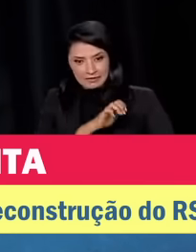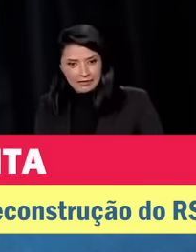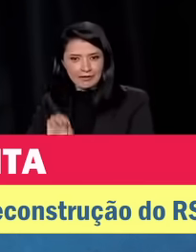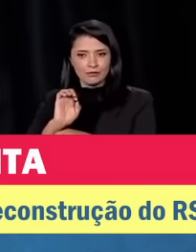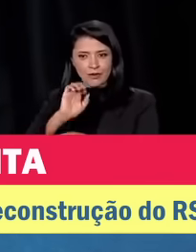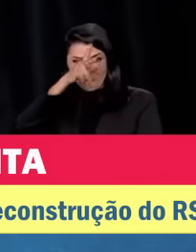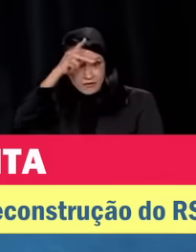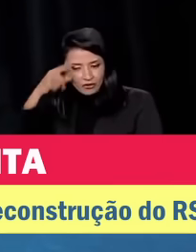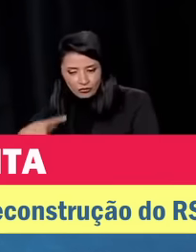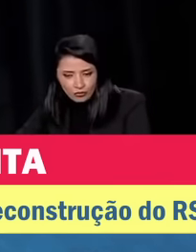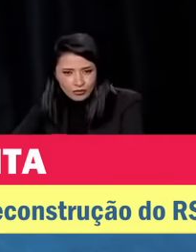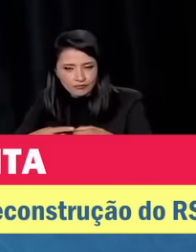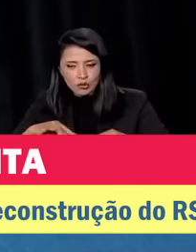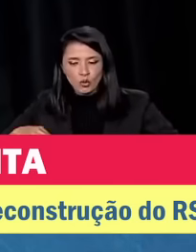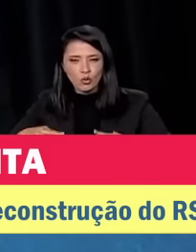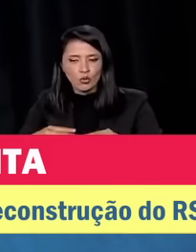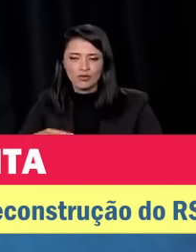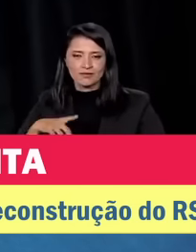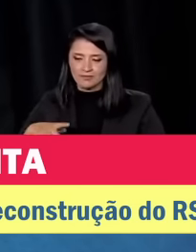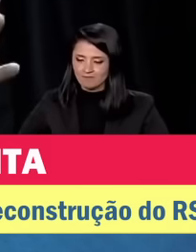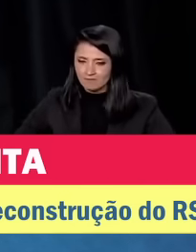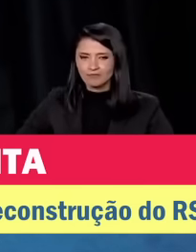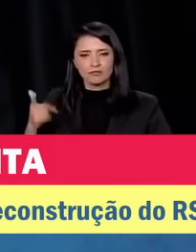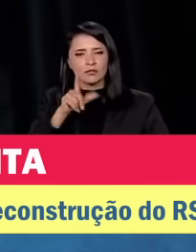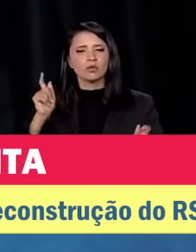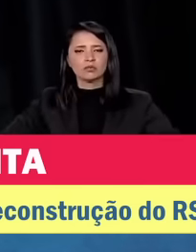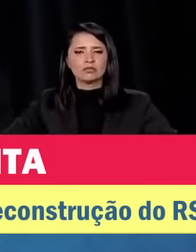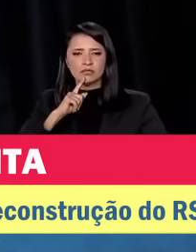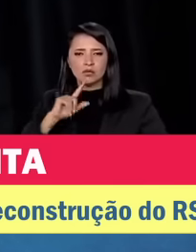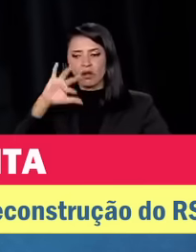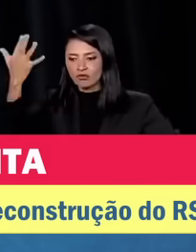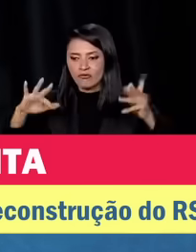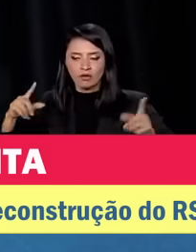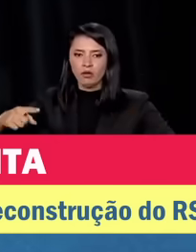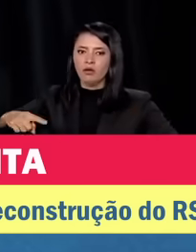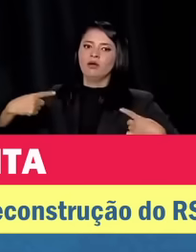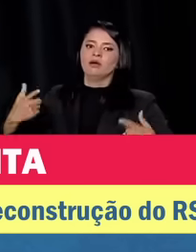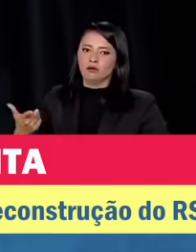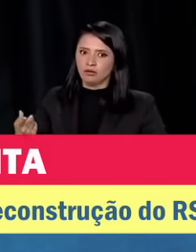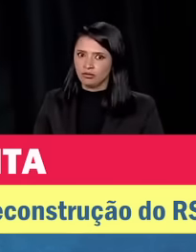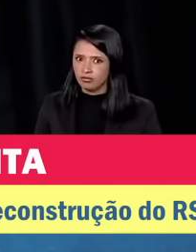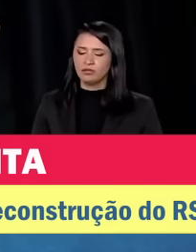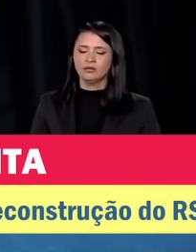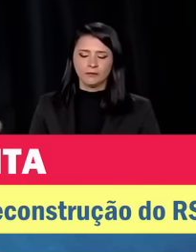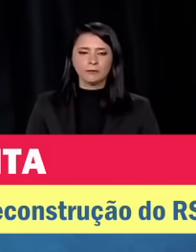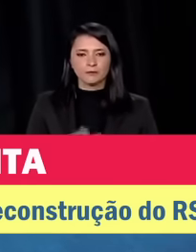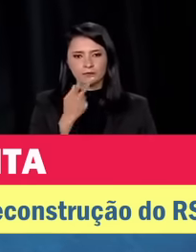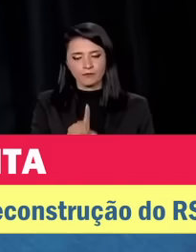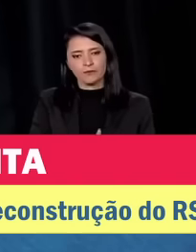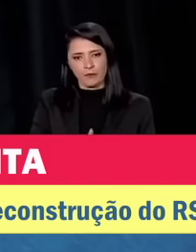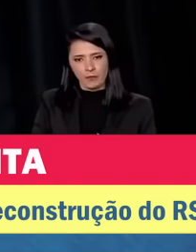todos os municípios atingidos, para que a gente possa dar conta da complexidade e do tamanho desse desafio. Quero aqui